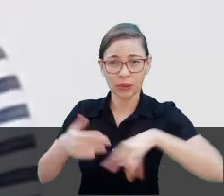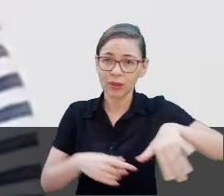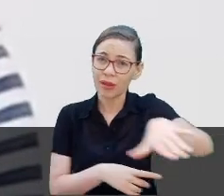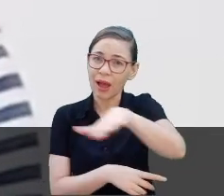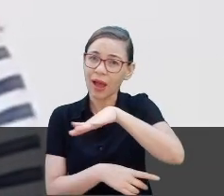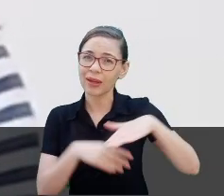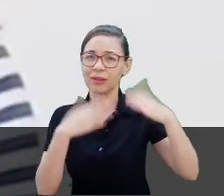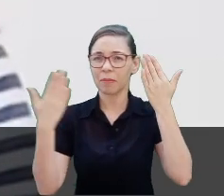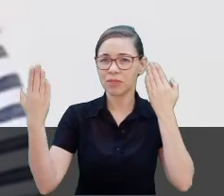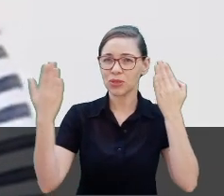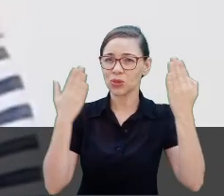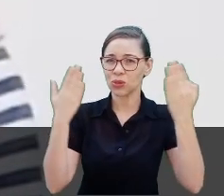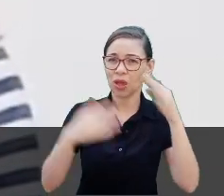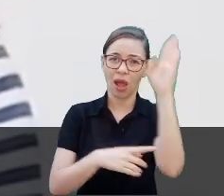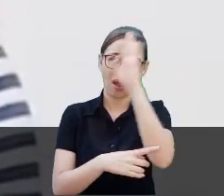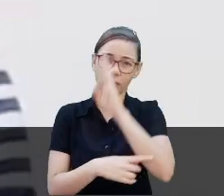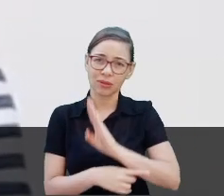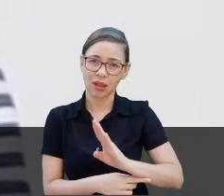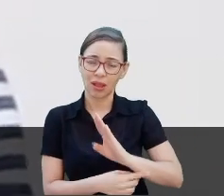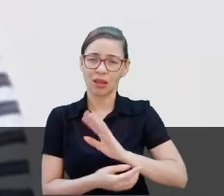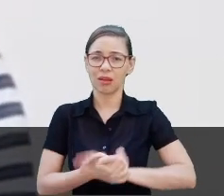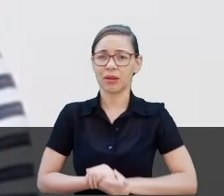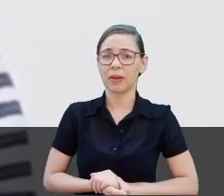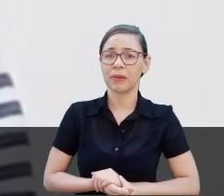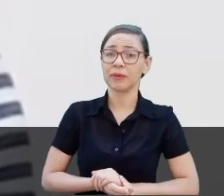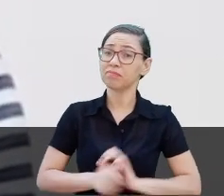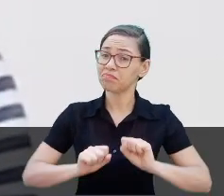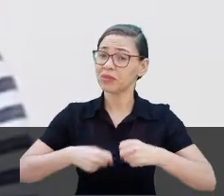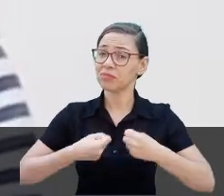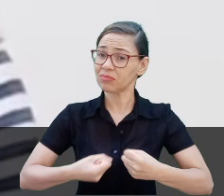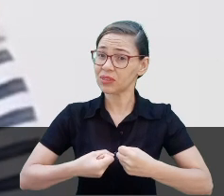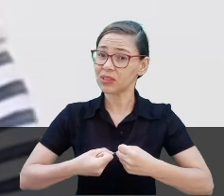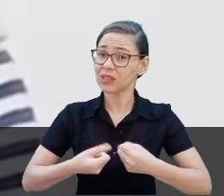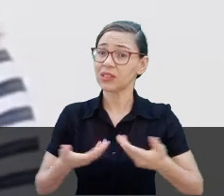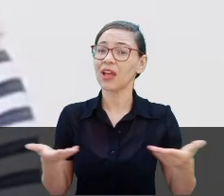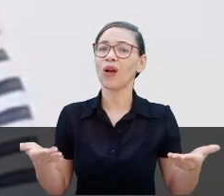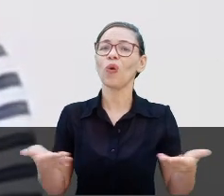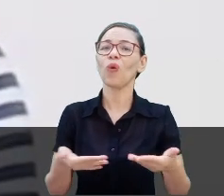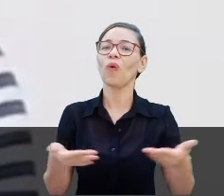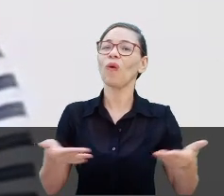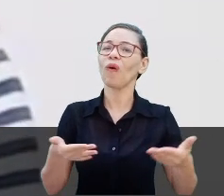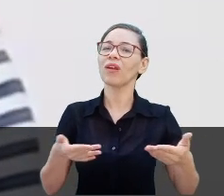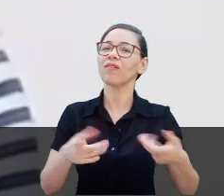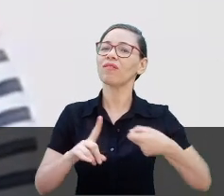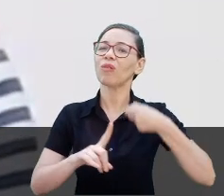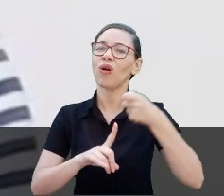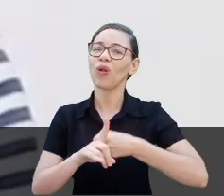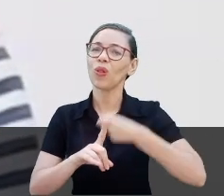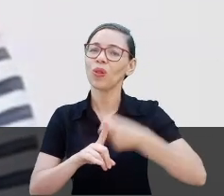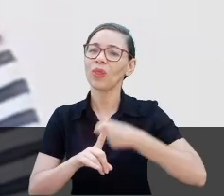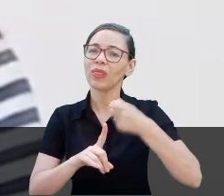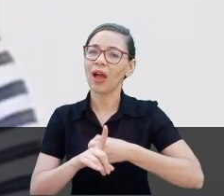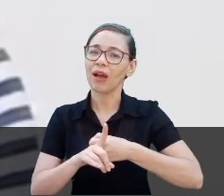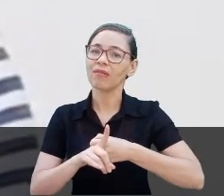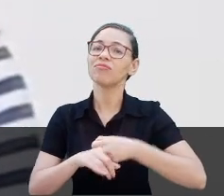CFP01/2018, tanto o Conselho Federal de Psicologia e, por consequência, a psicologia brasileira, acaba sendo posta e sendo entendida como um campo